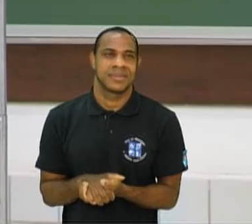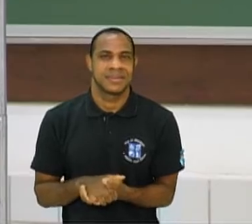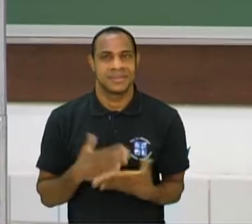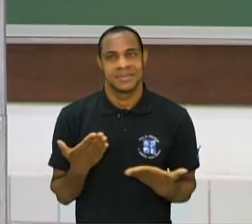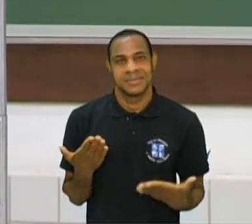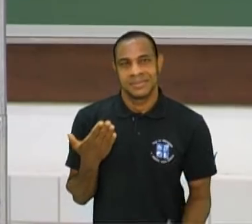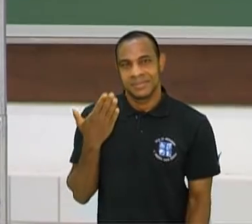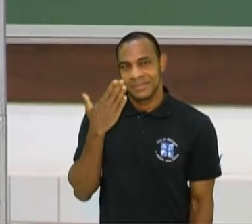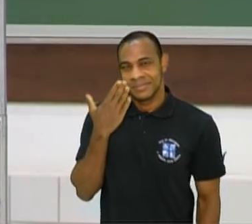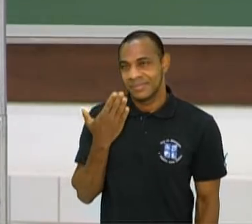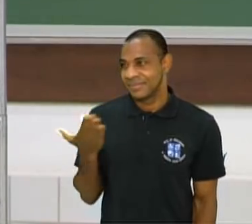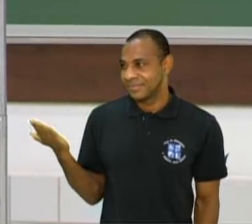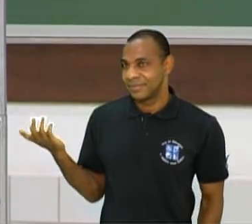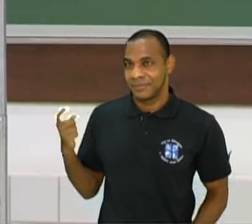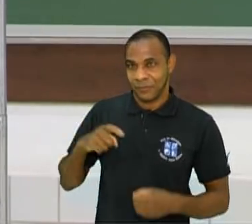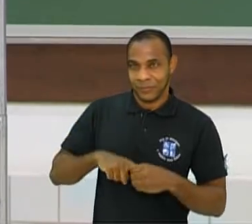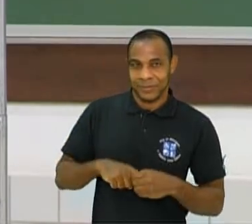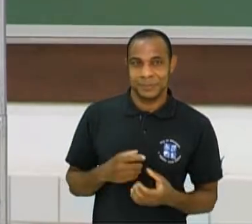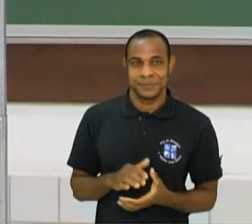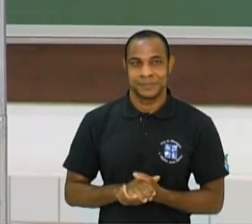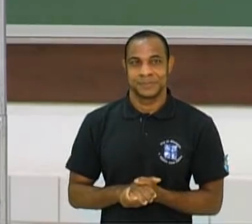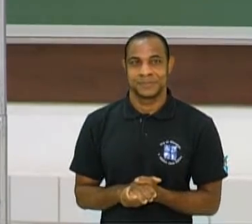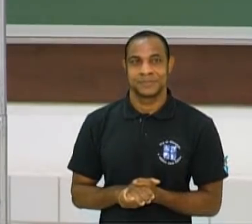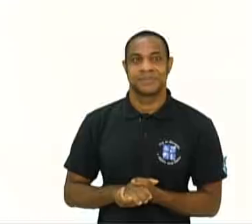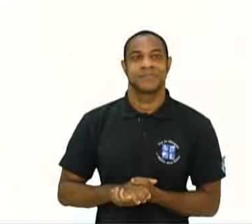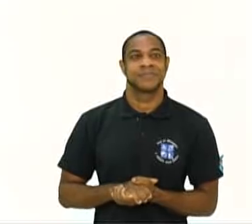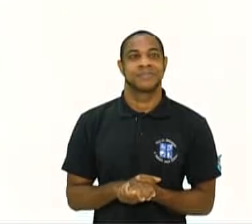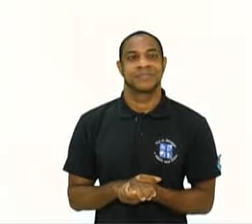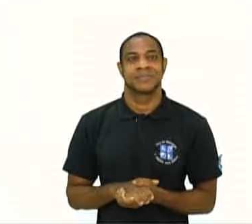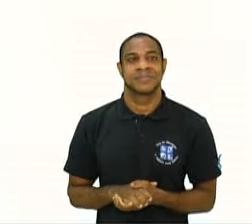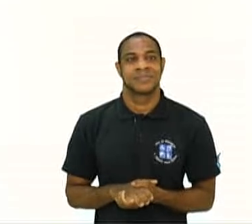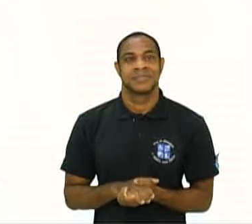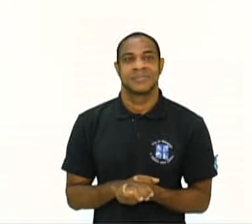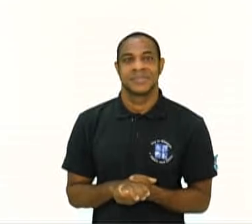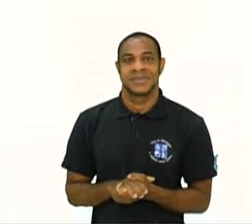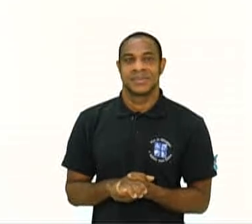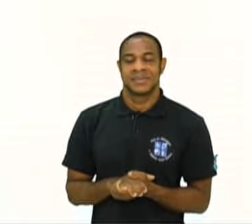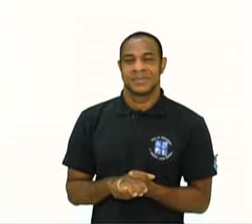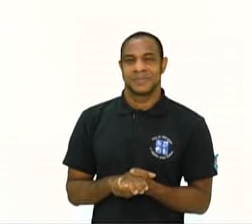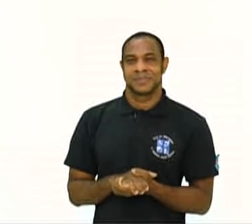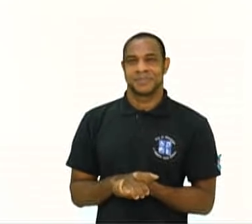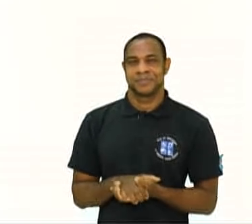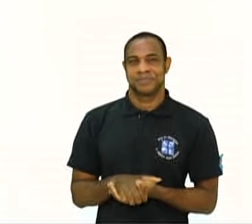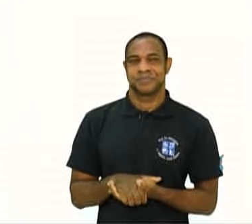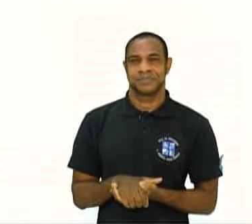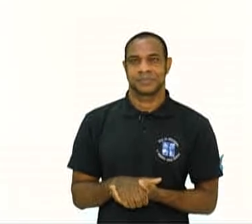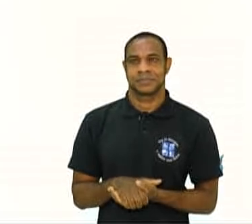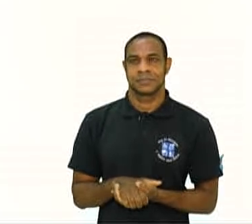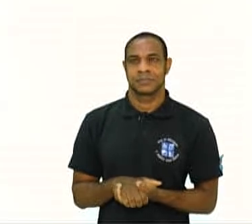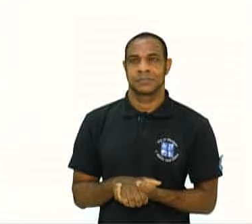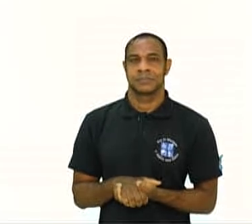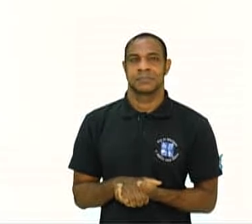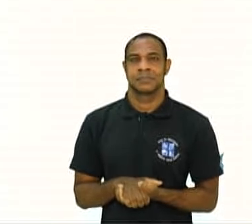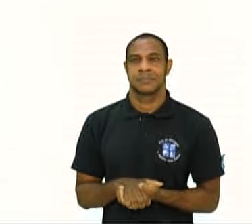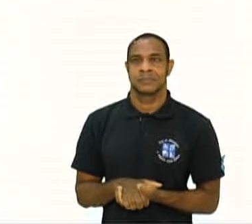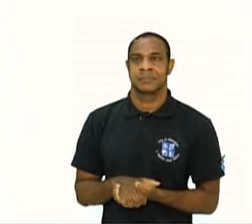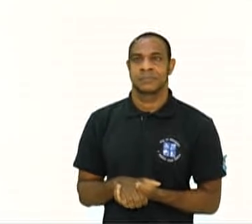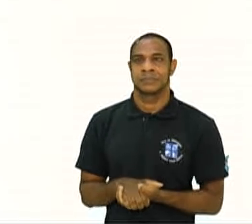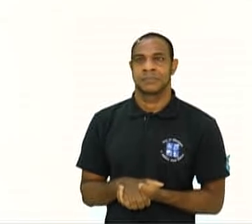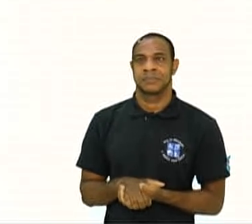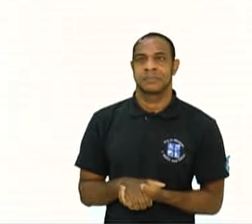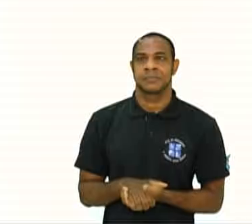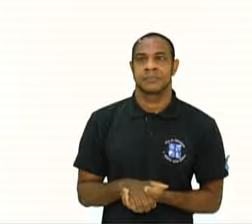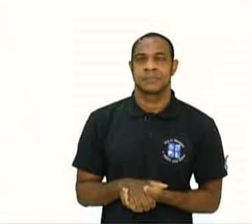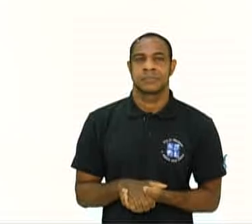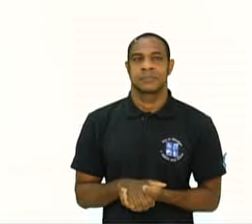Let's check the answer. Vamos lá conferir então nossa resposta. She compares it with your skin when you are peeling